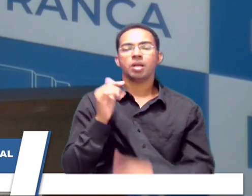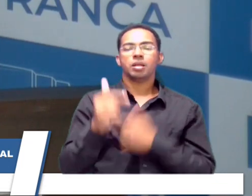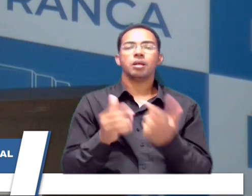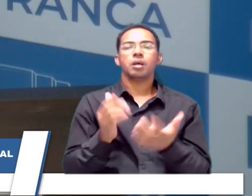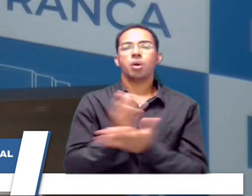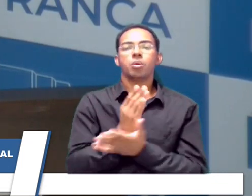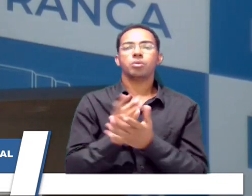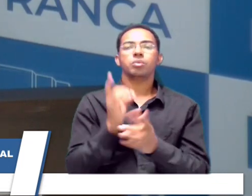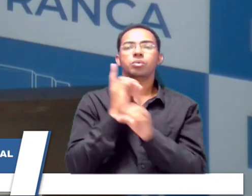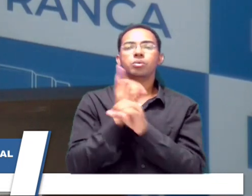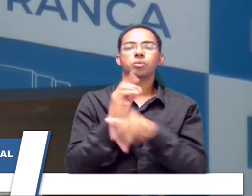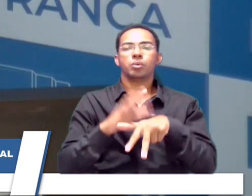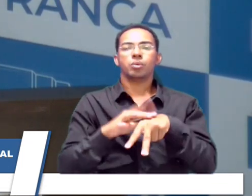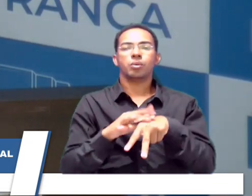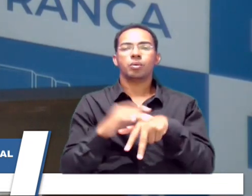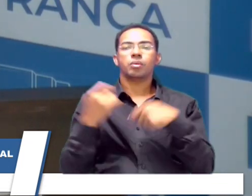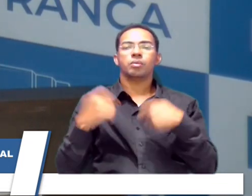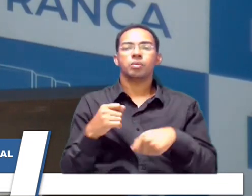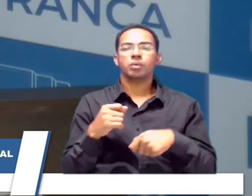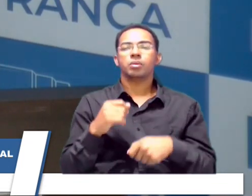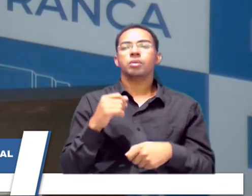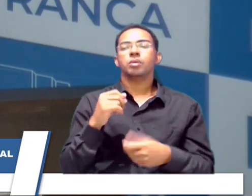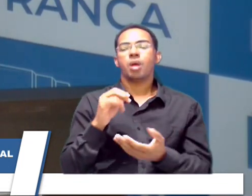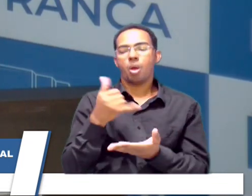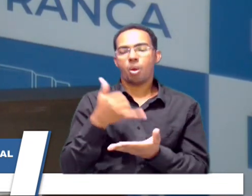pacientes que precisavam fazer uso do óleo,